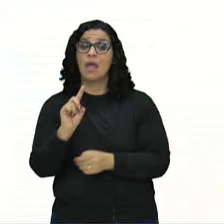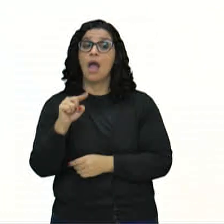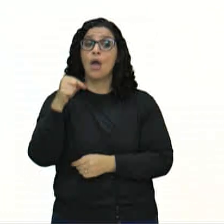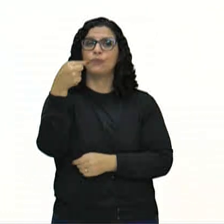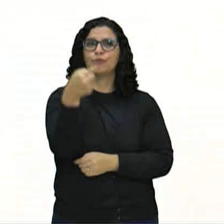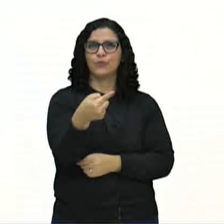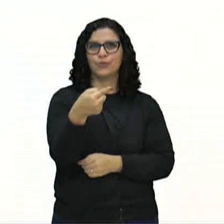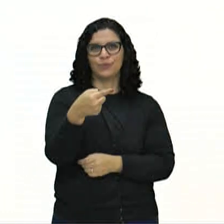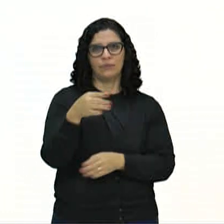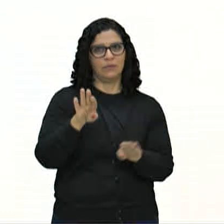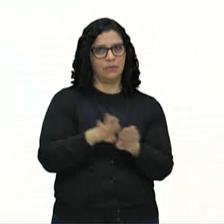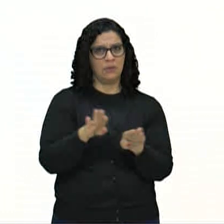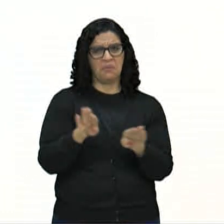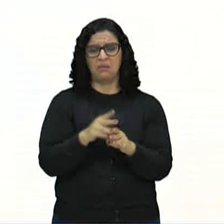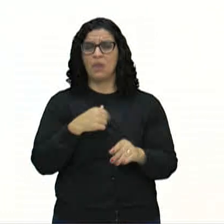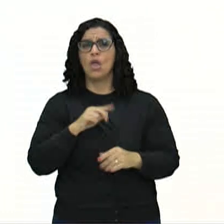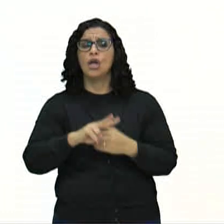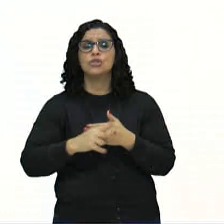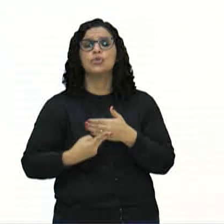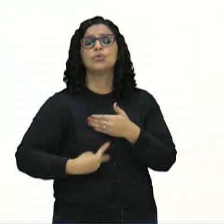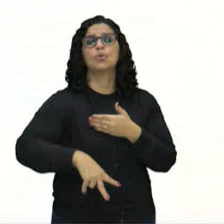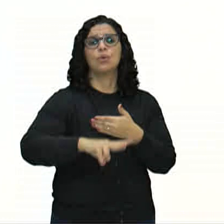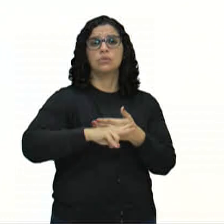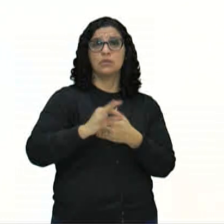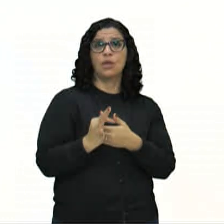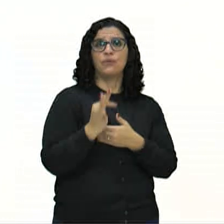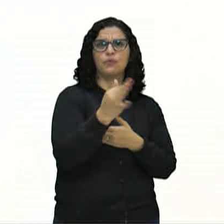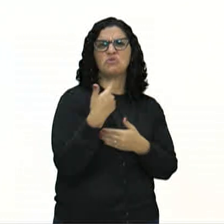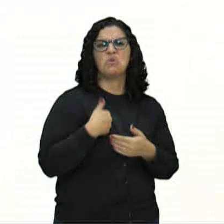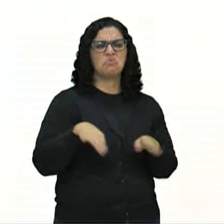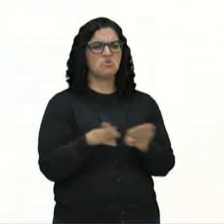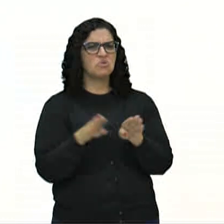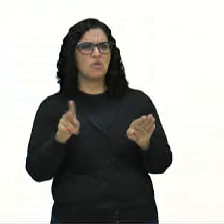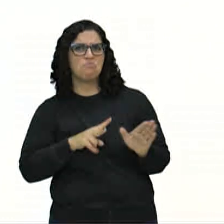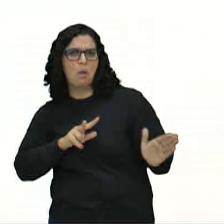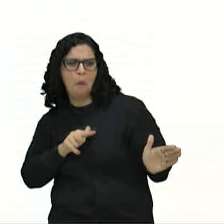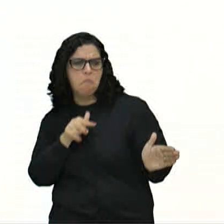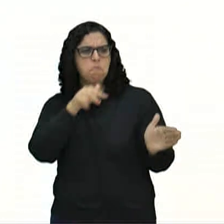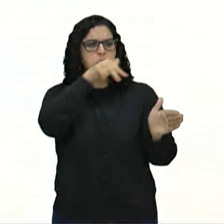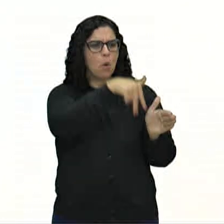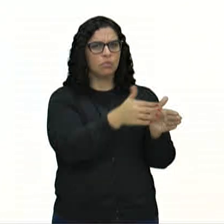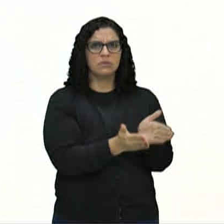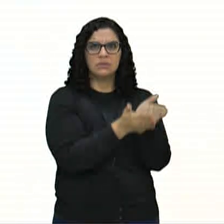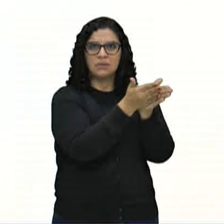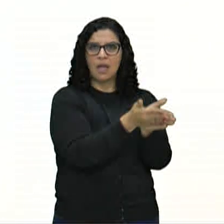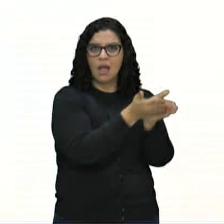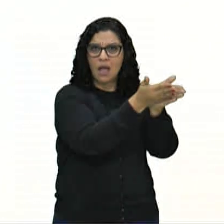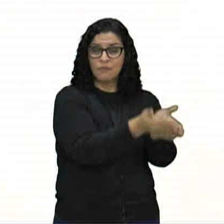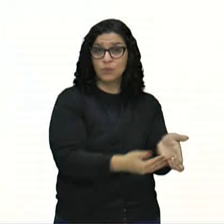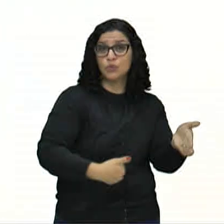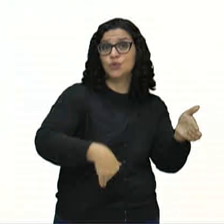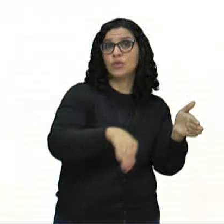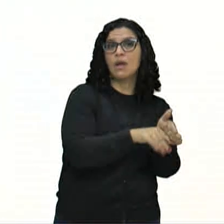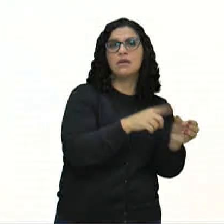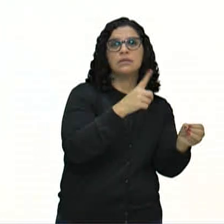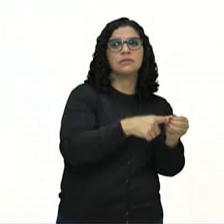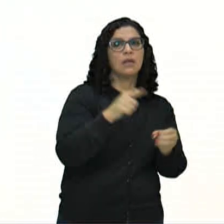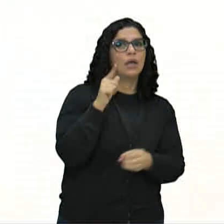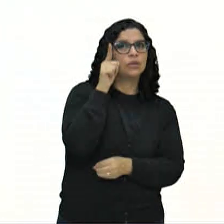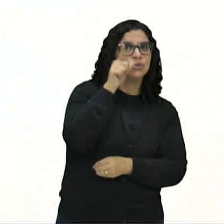circunstâncias, nem às suas consequências, meti-me a bordo do tal navio que ia para